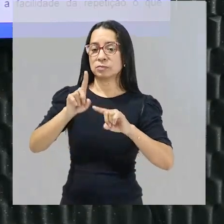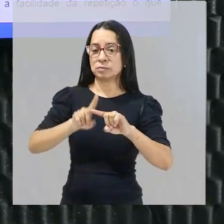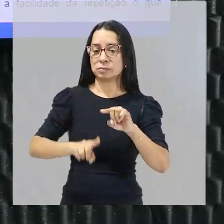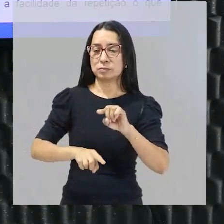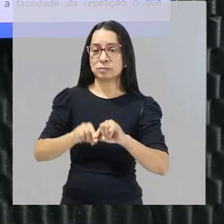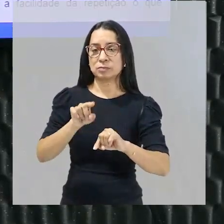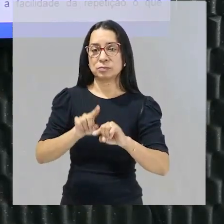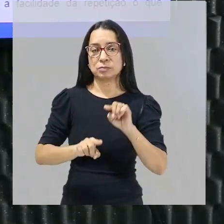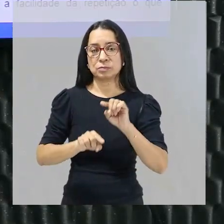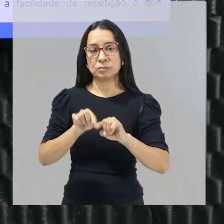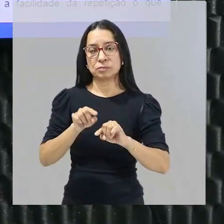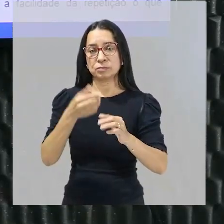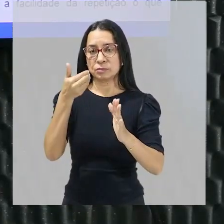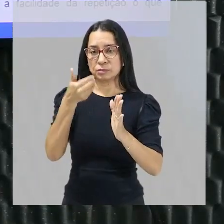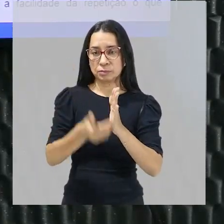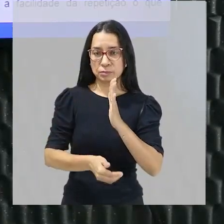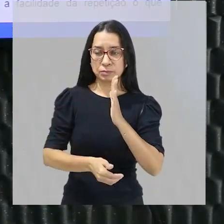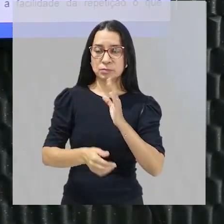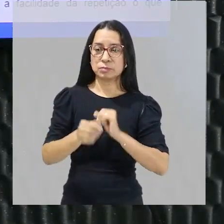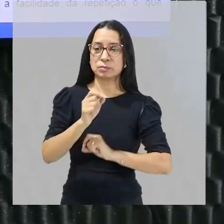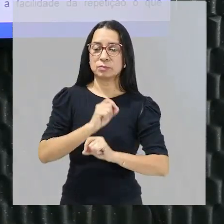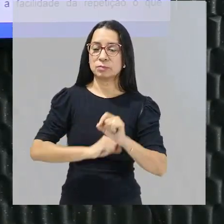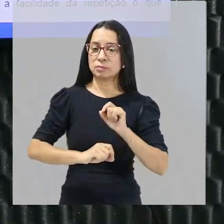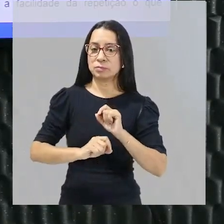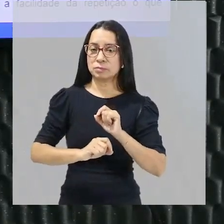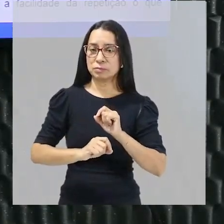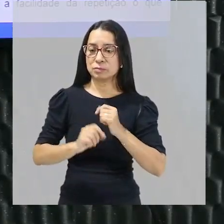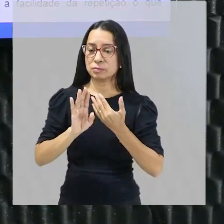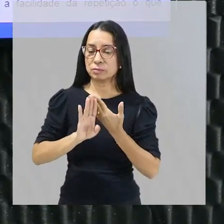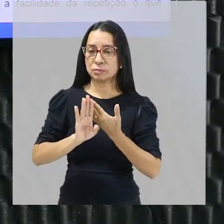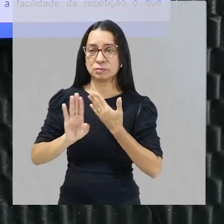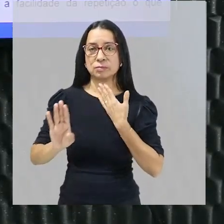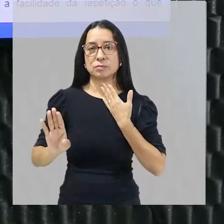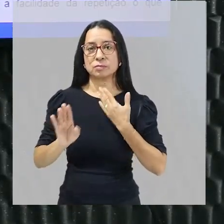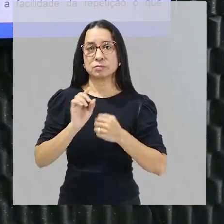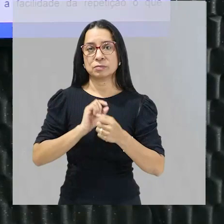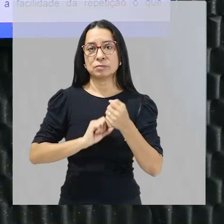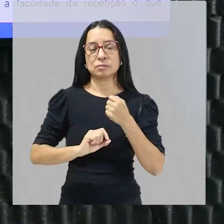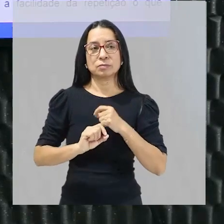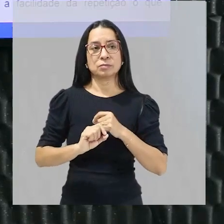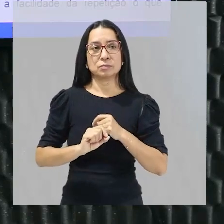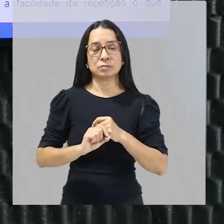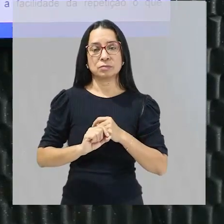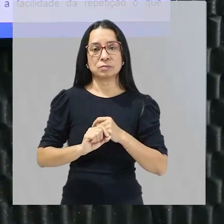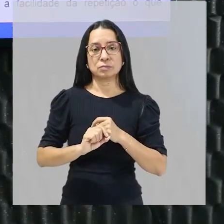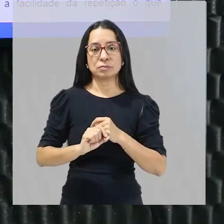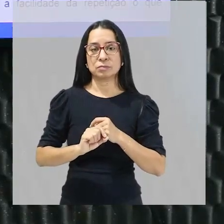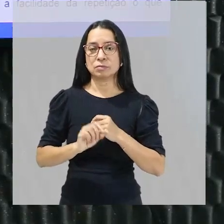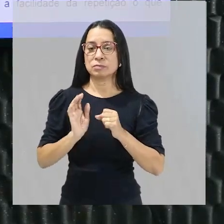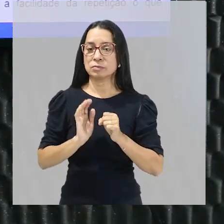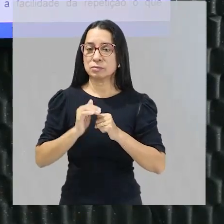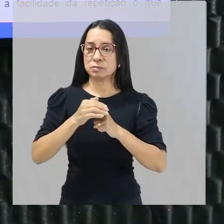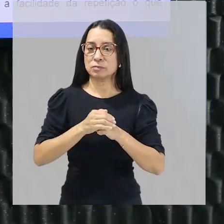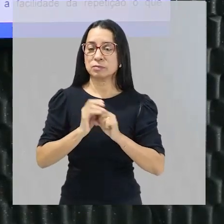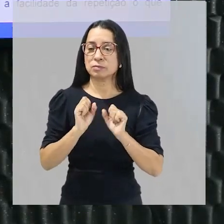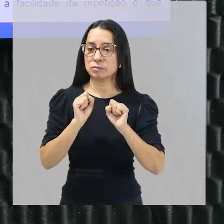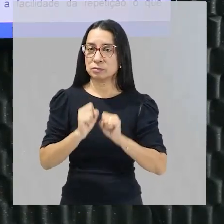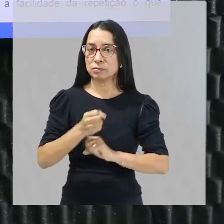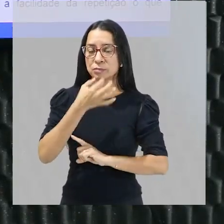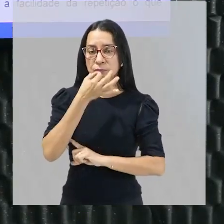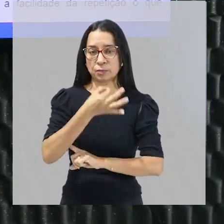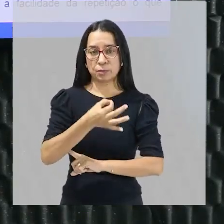mercadoria, perdendo, tirando, eliminando, tá? Encobrindo o seu poder